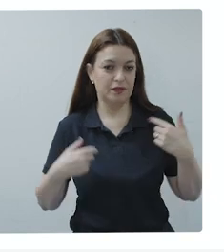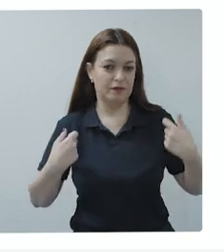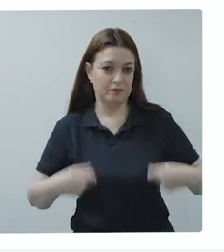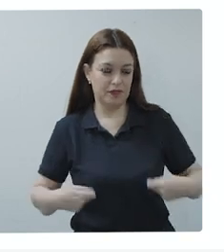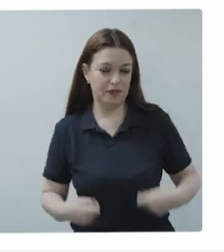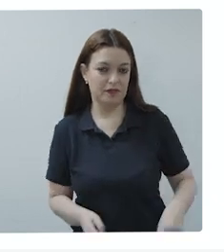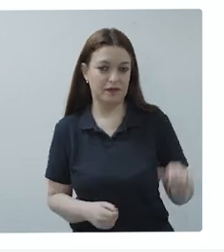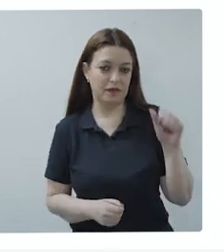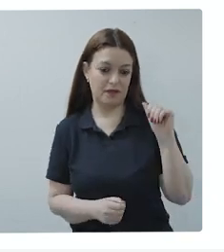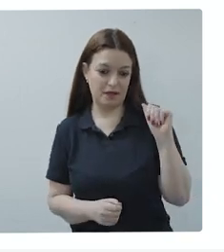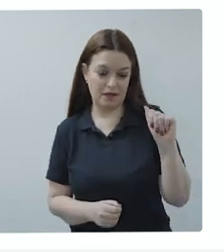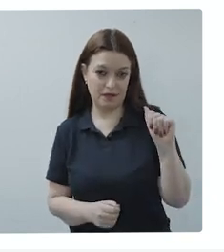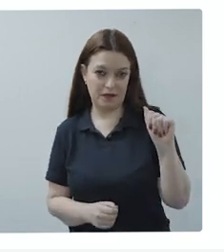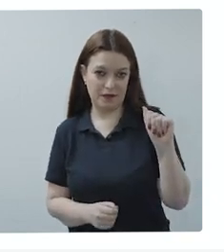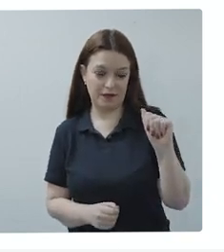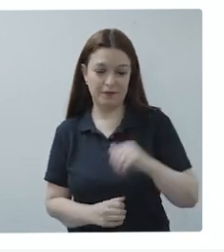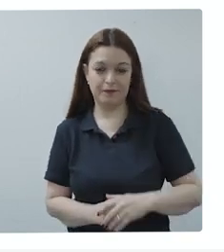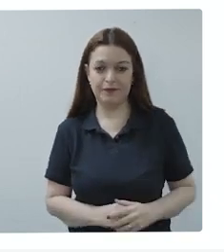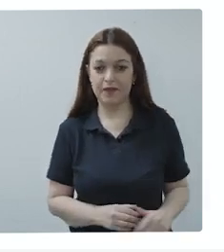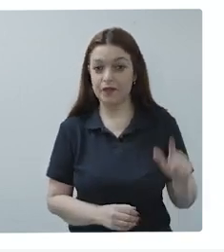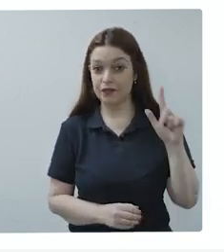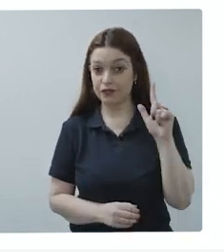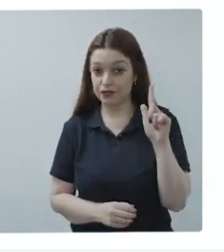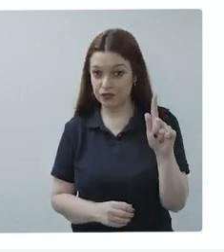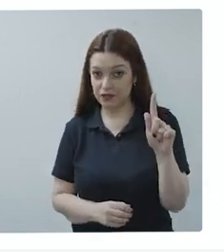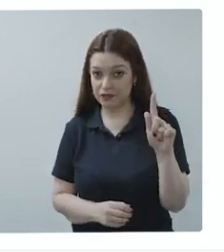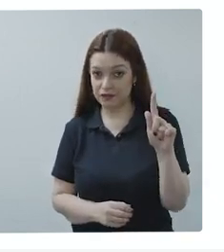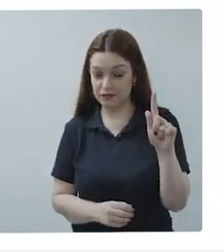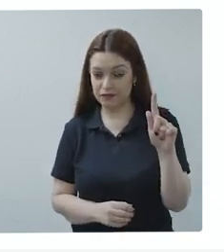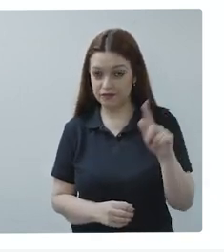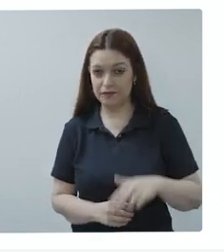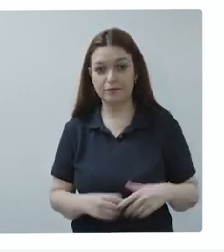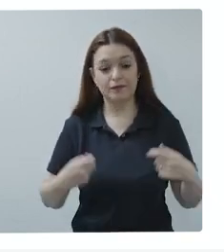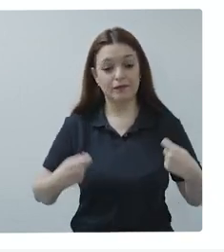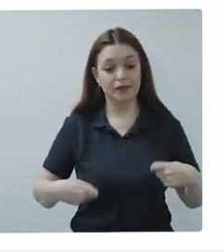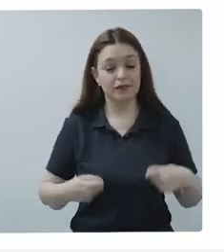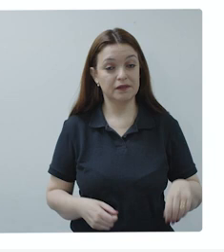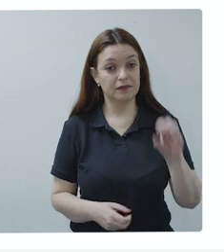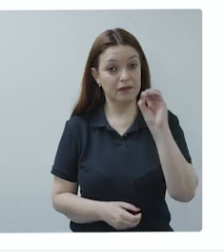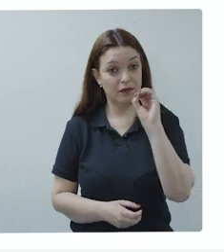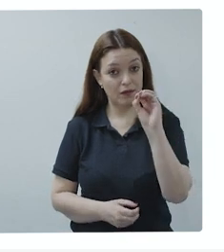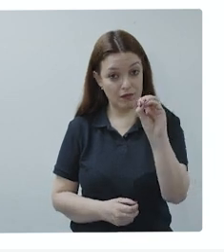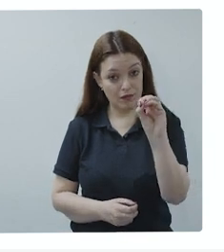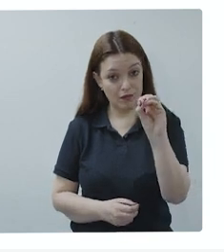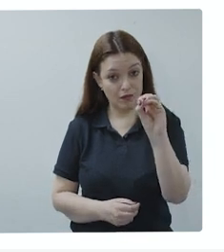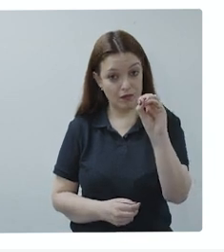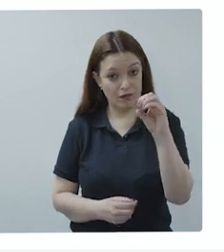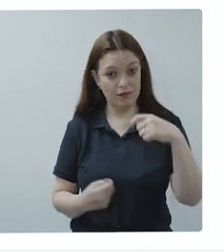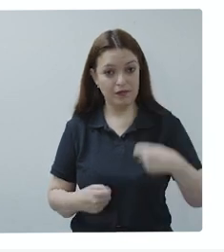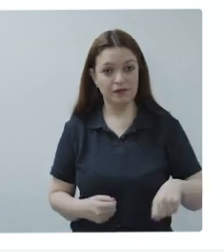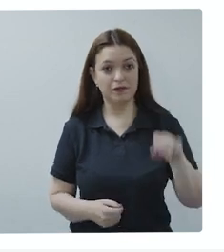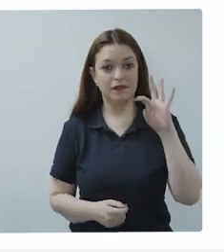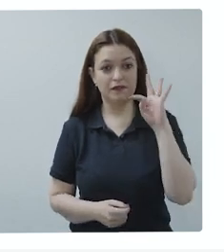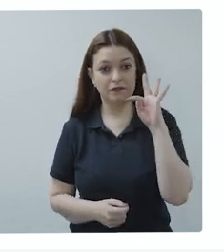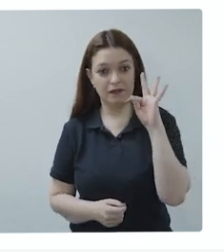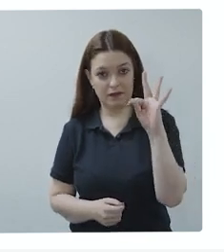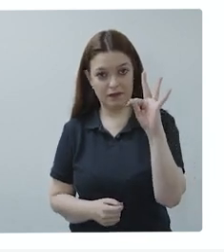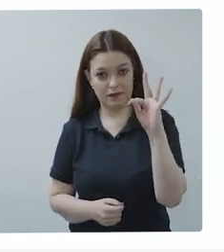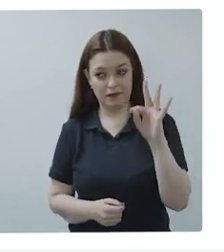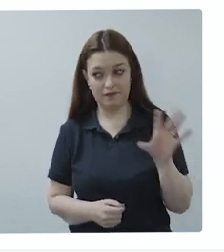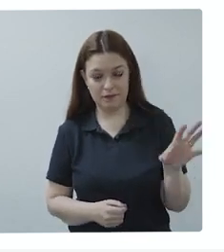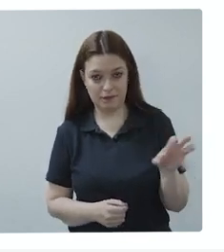precisar da letra A, da letra G, da letra O e da letra